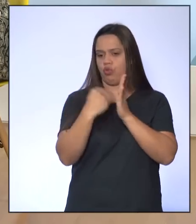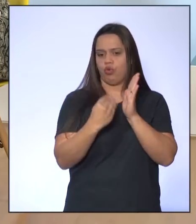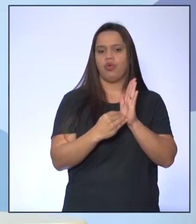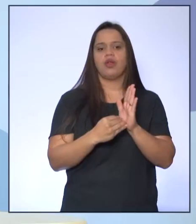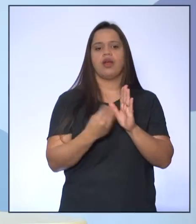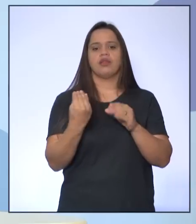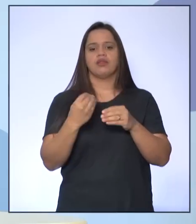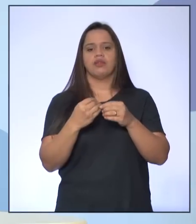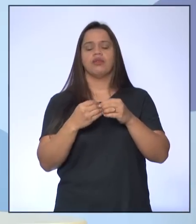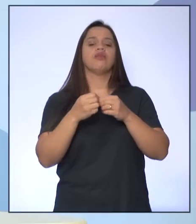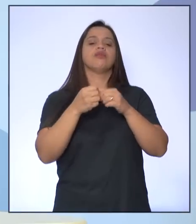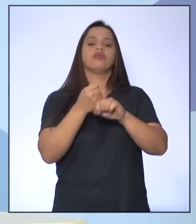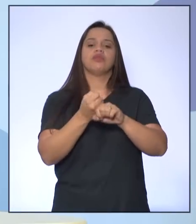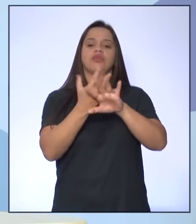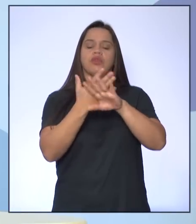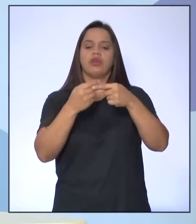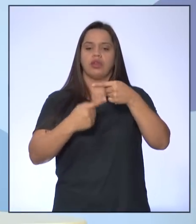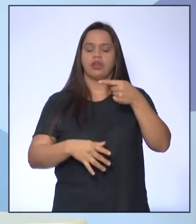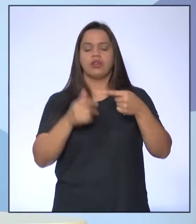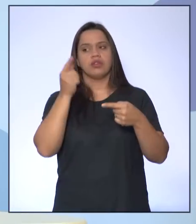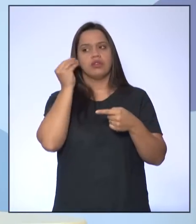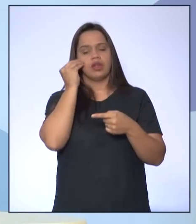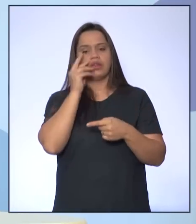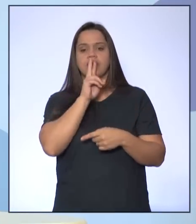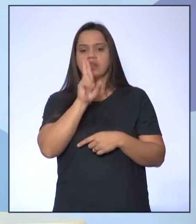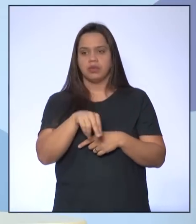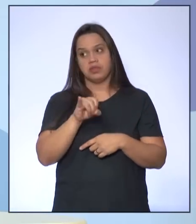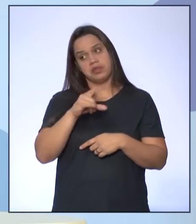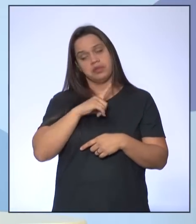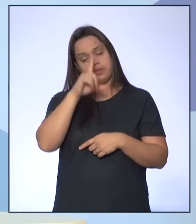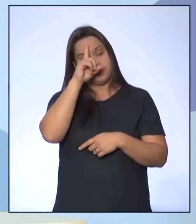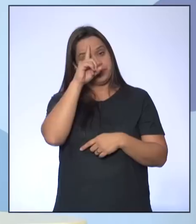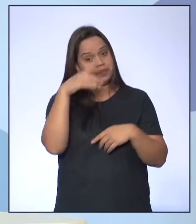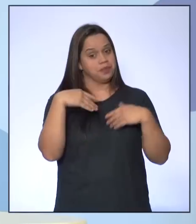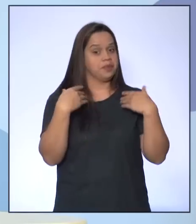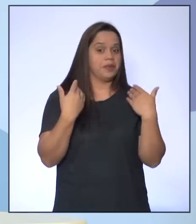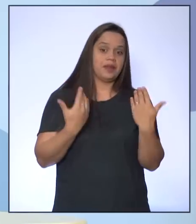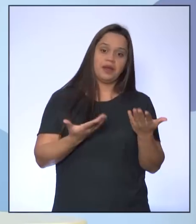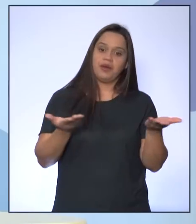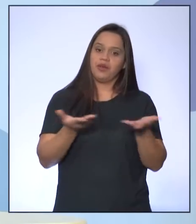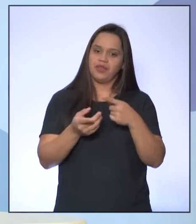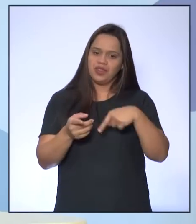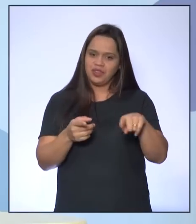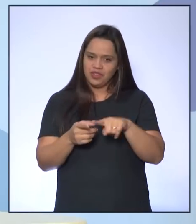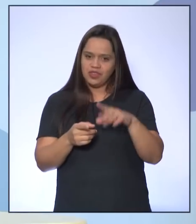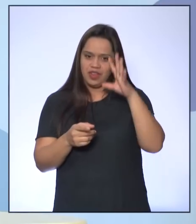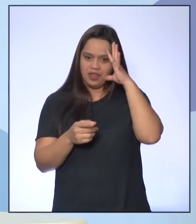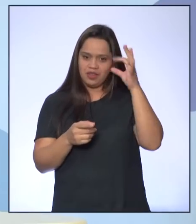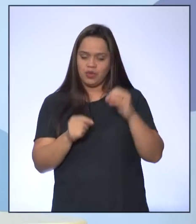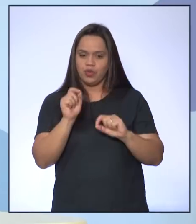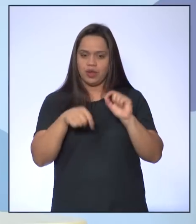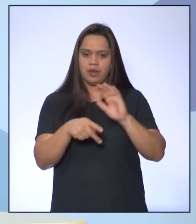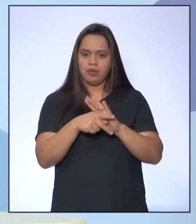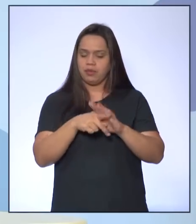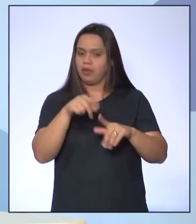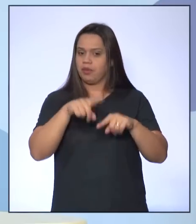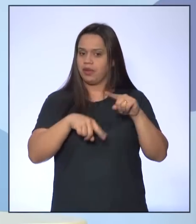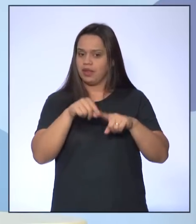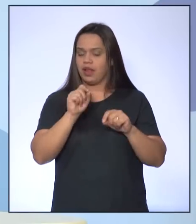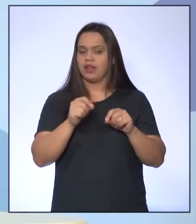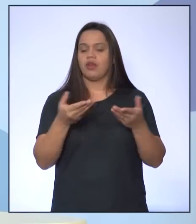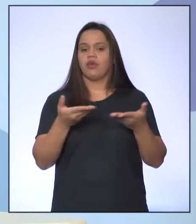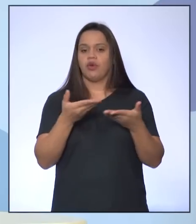solucionar. Está bem. Então, agora, eu acredito que vocês já entenderam sobre as fontes materiais. Vou deixar